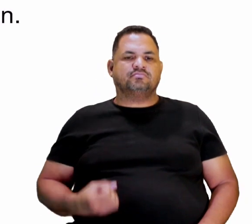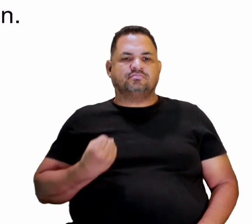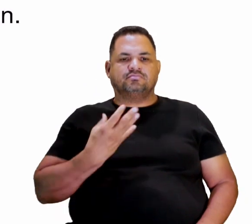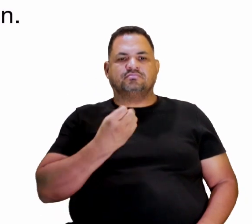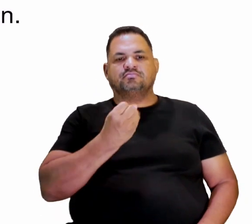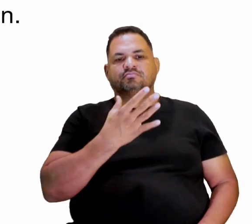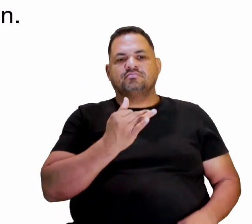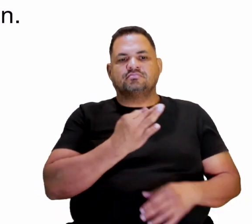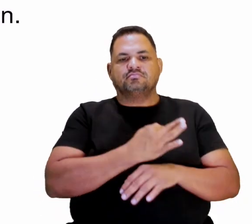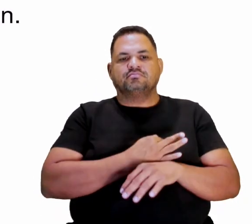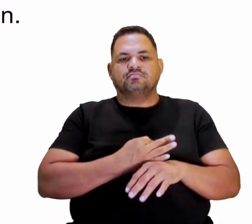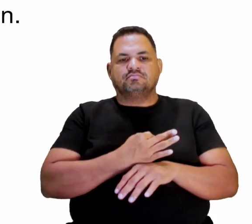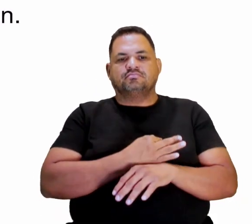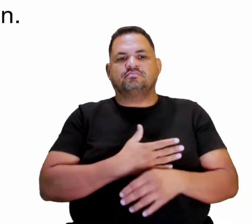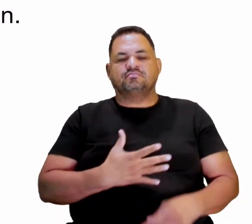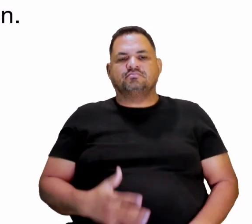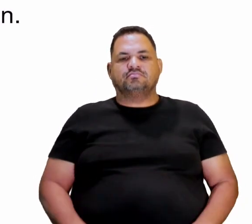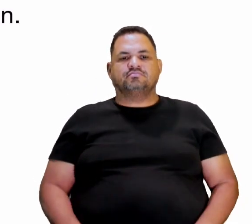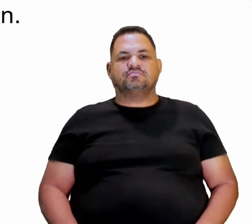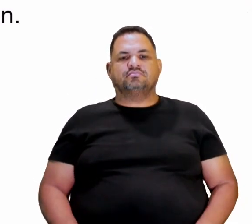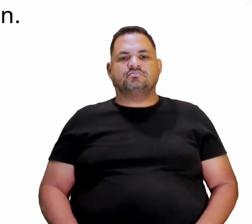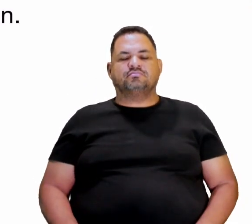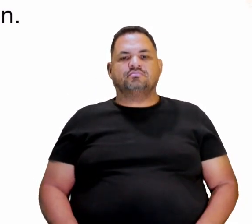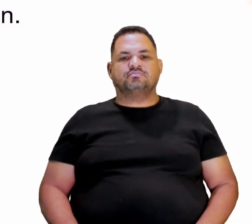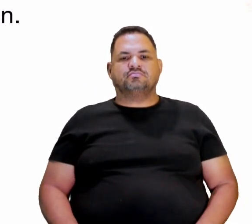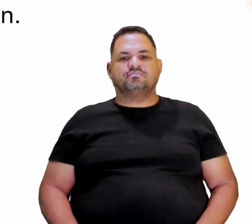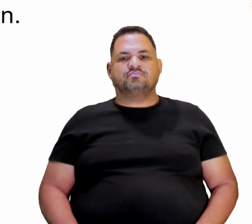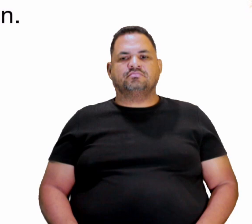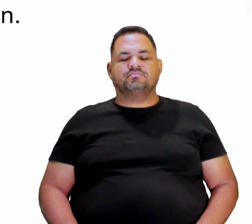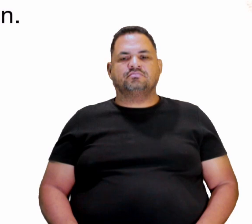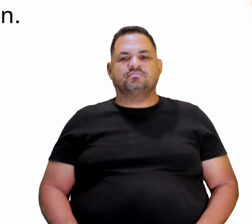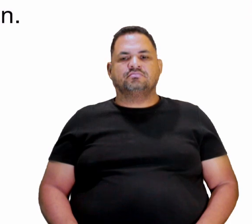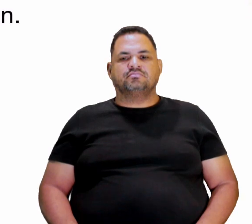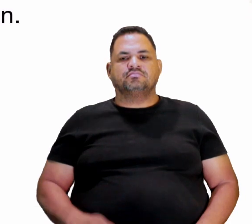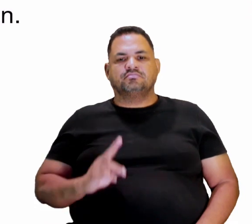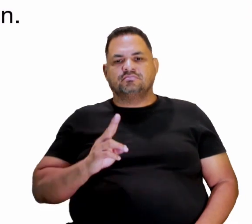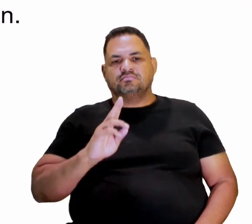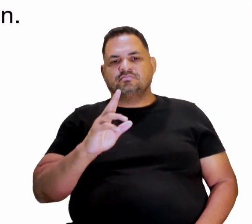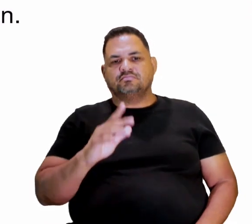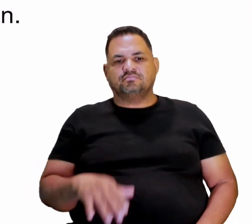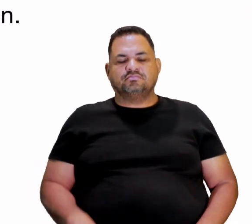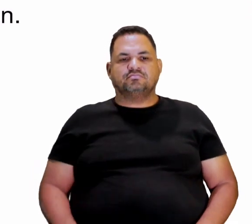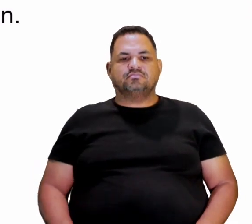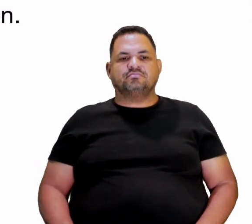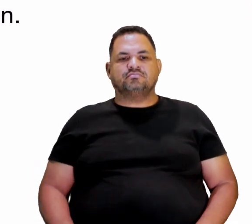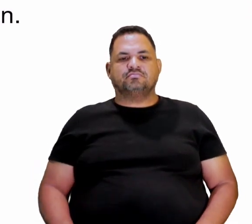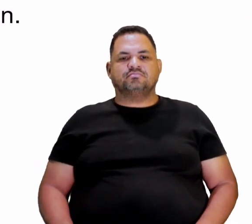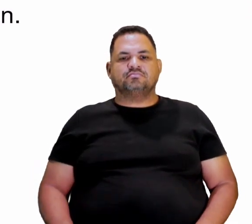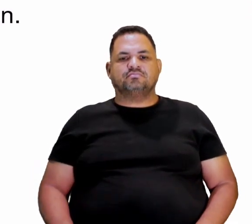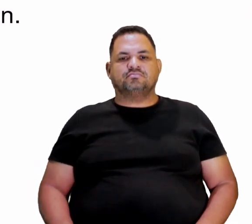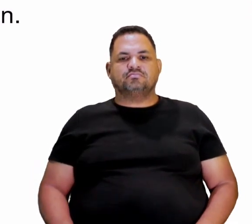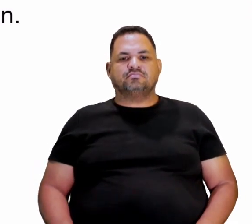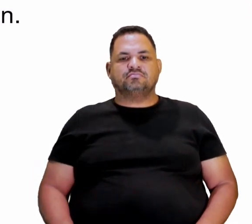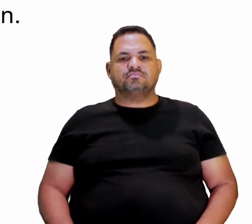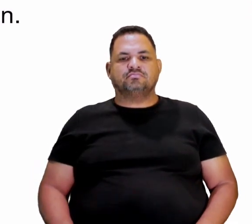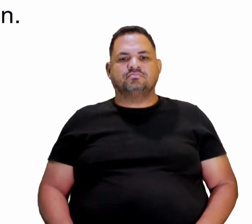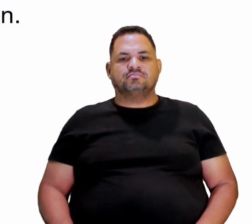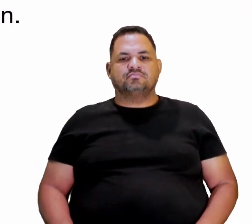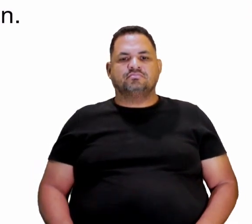viajo nas férias. I often travel on vacation. Eu frequentemente, muitas vezes, viajo nas férias.